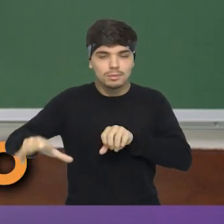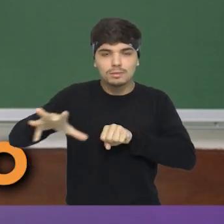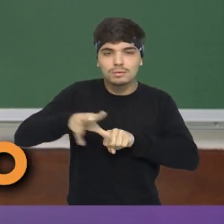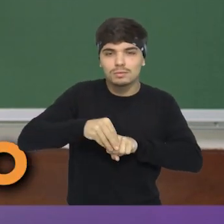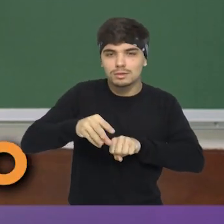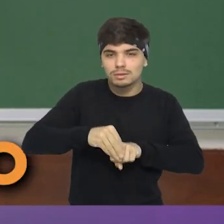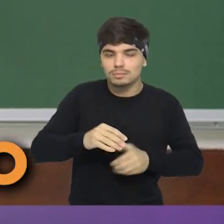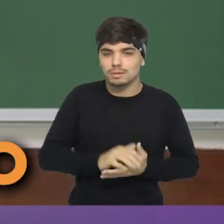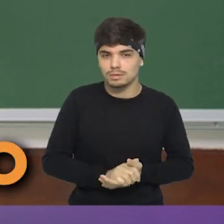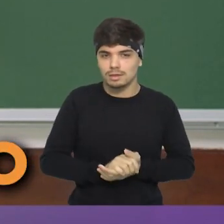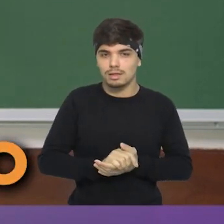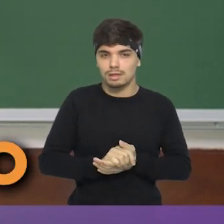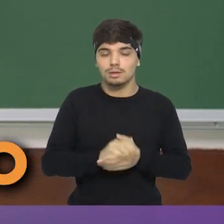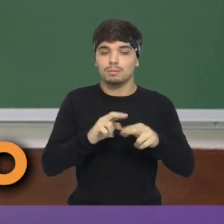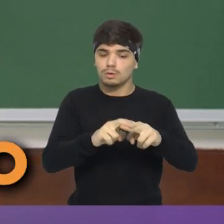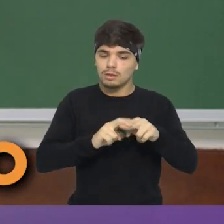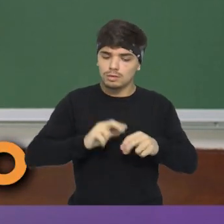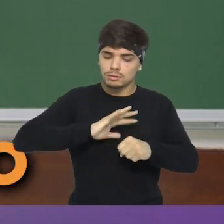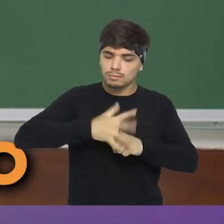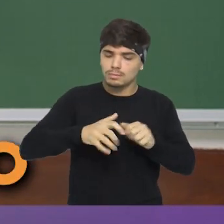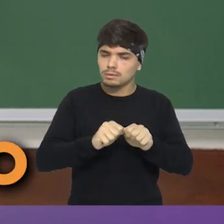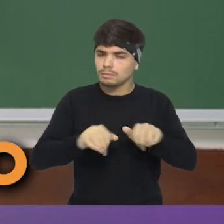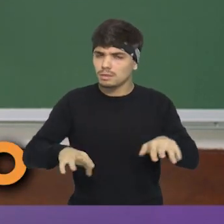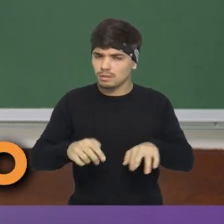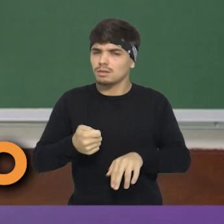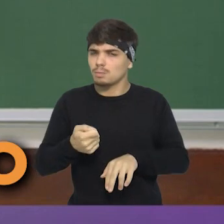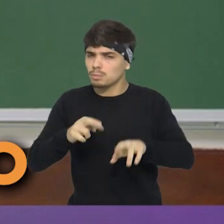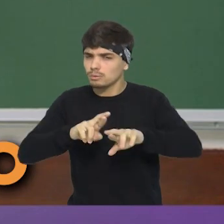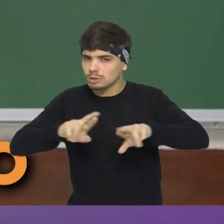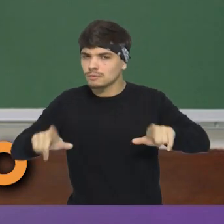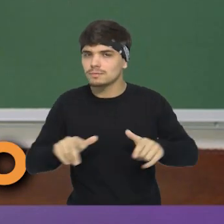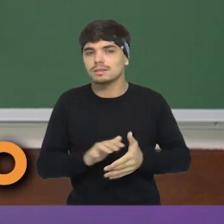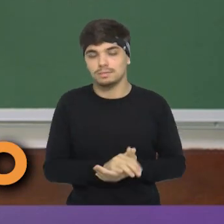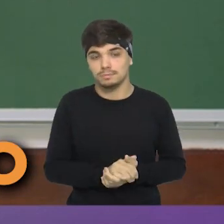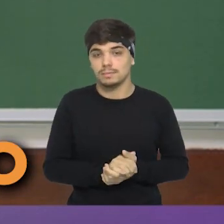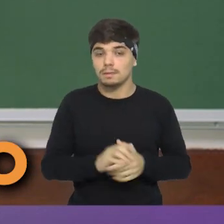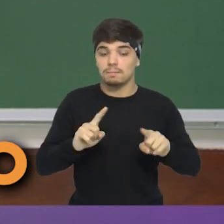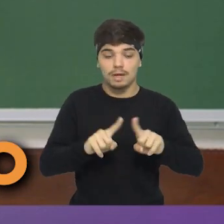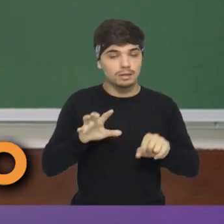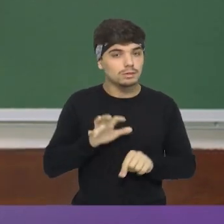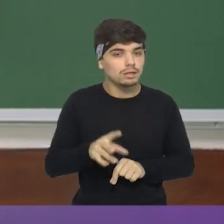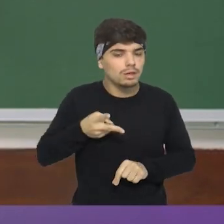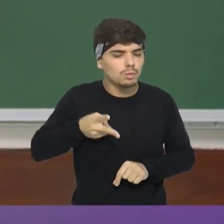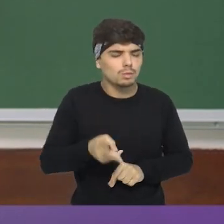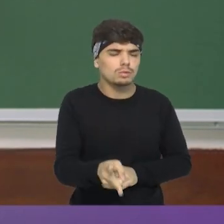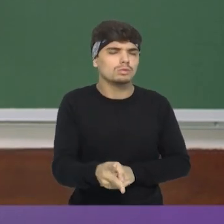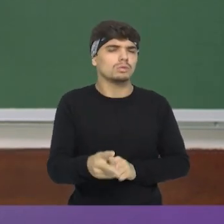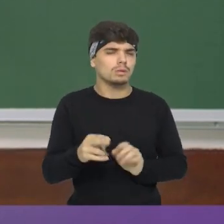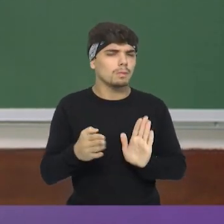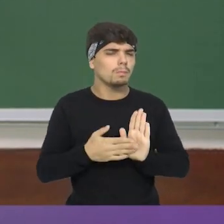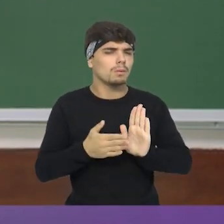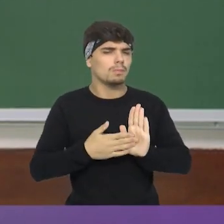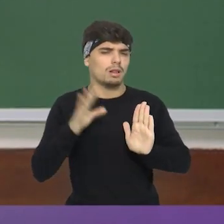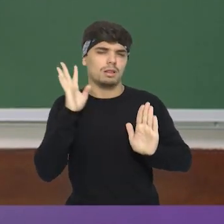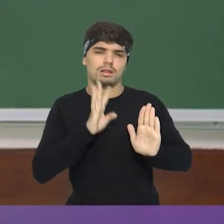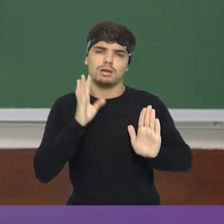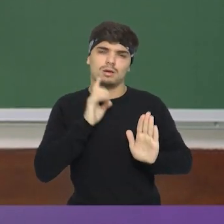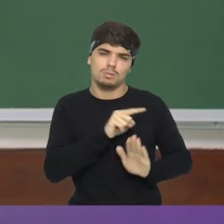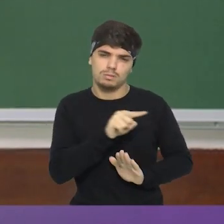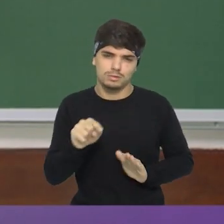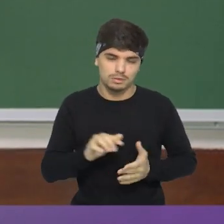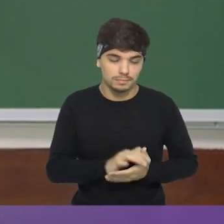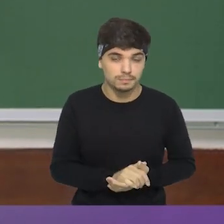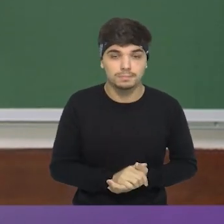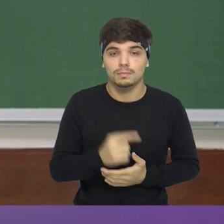do Conhecimento, que devido à pandemia será um pouco diferenciada. Mesmo assim, promete muitas coisas